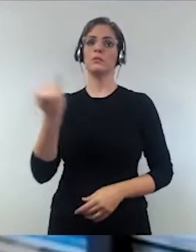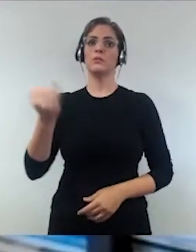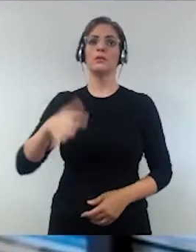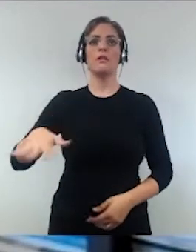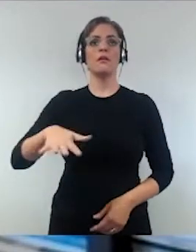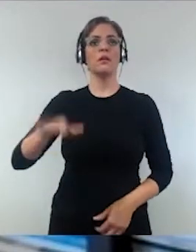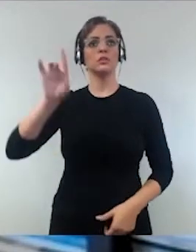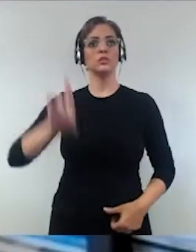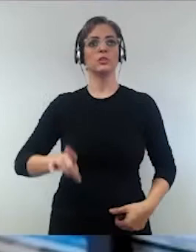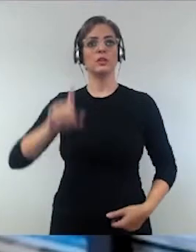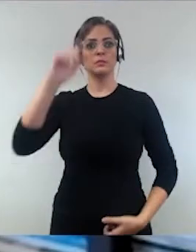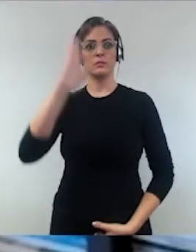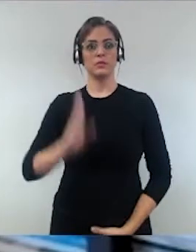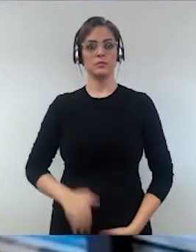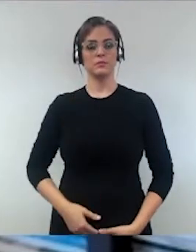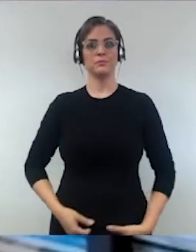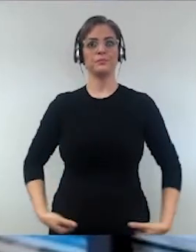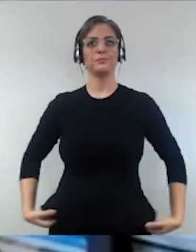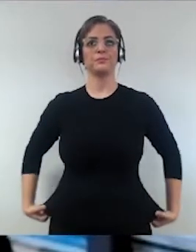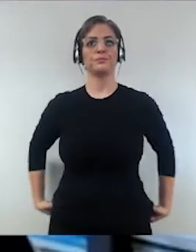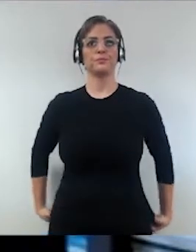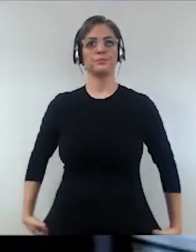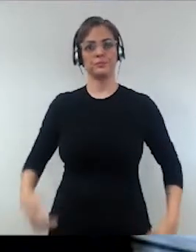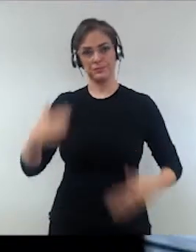do direito no Brasil. Obrigado a todos.